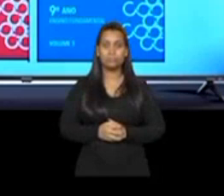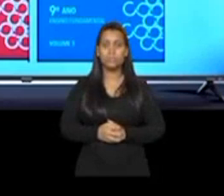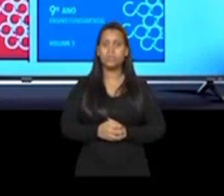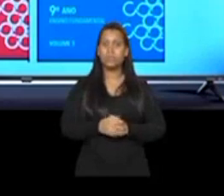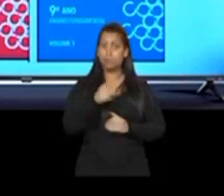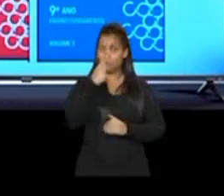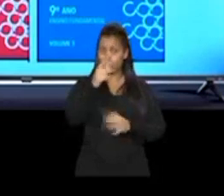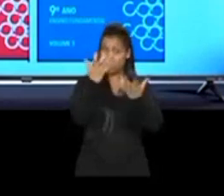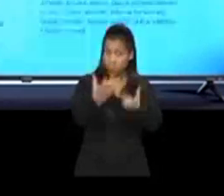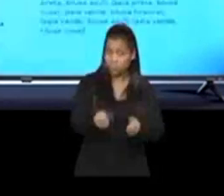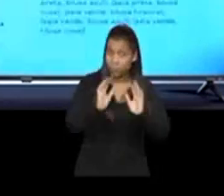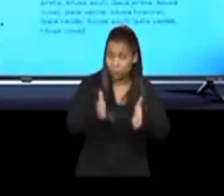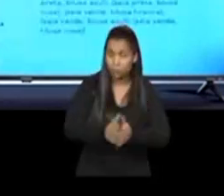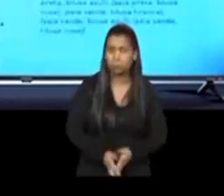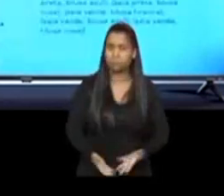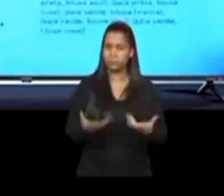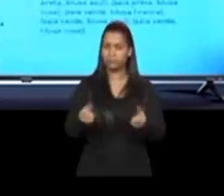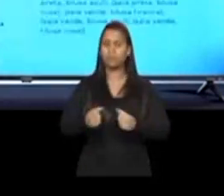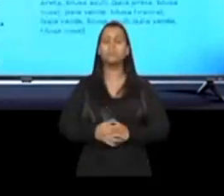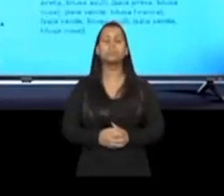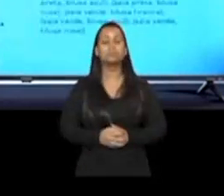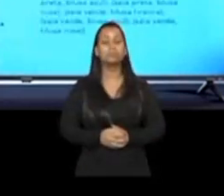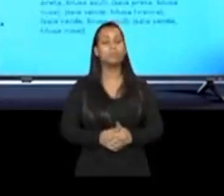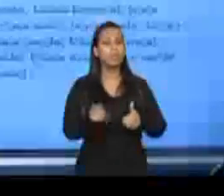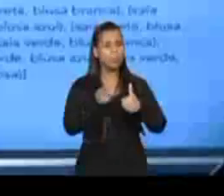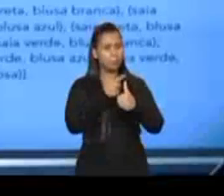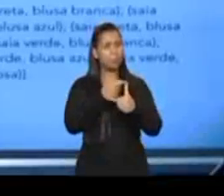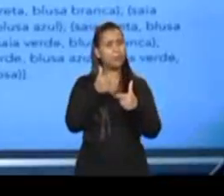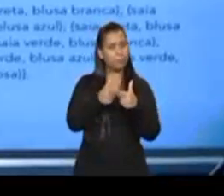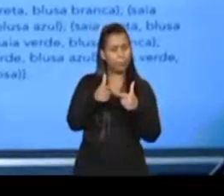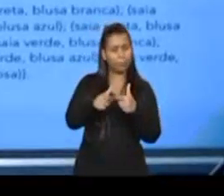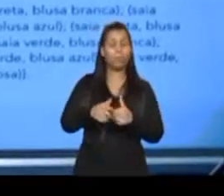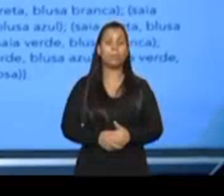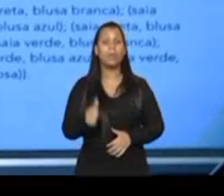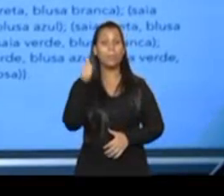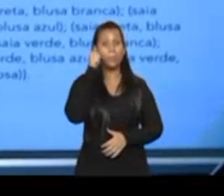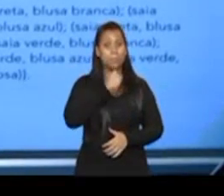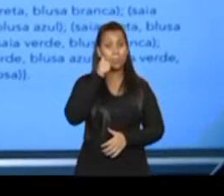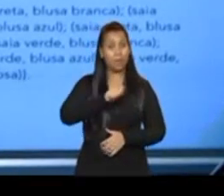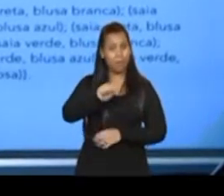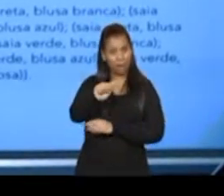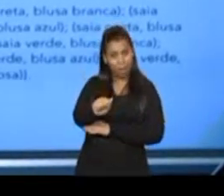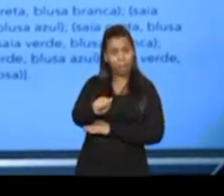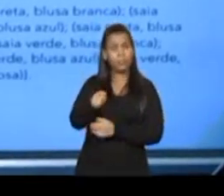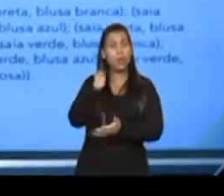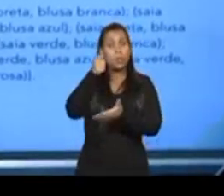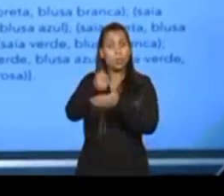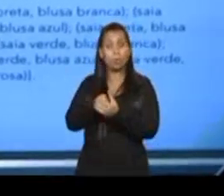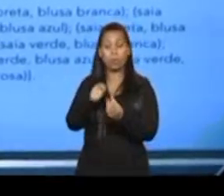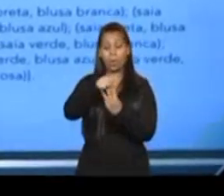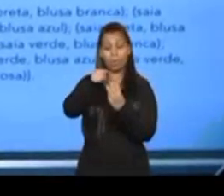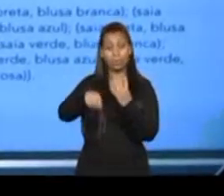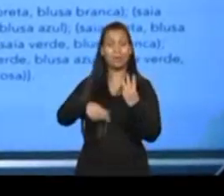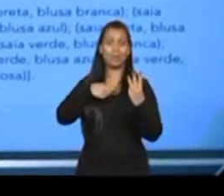famílias. Vamos lá? No primeiro problema, Ana foi a uma loja e comprou 3 blusas, uma rosa,